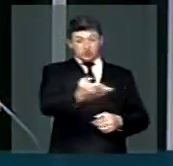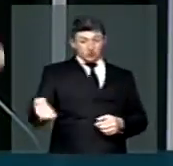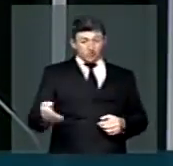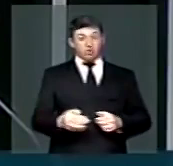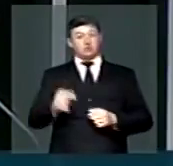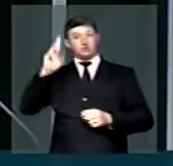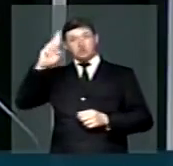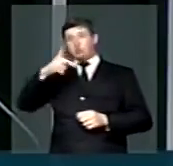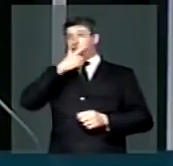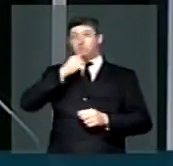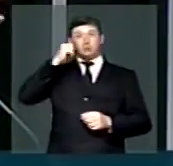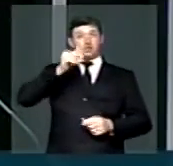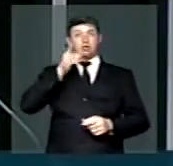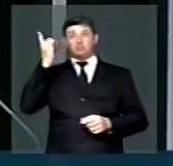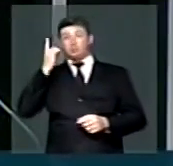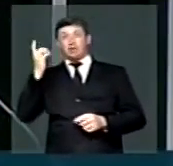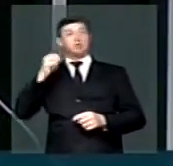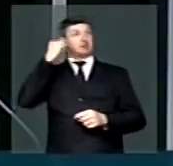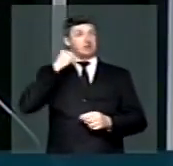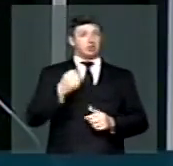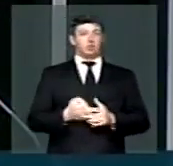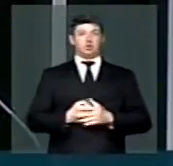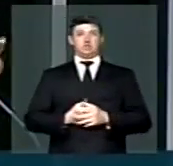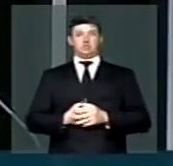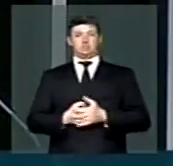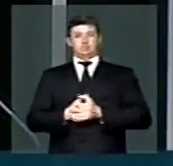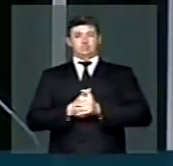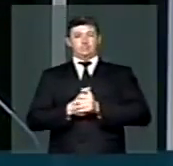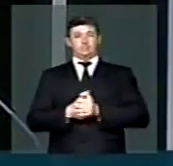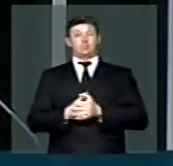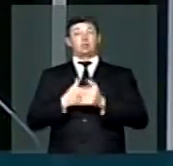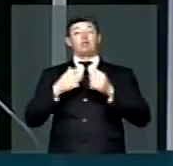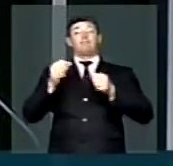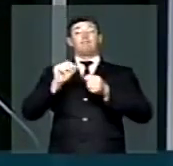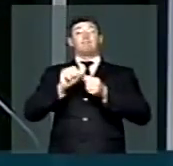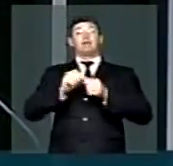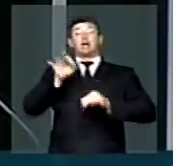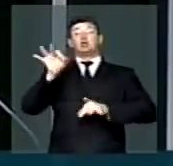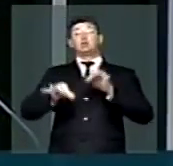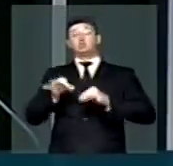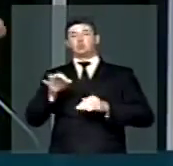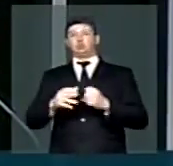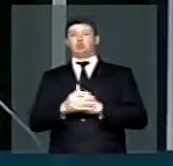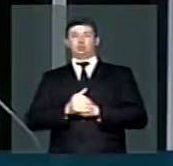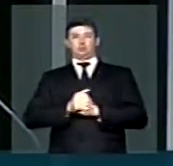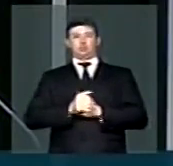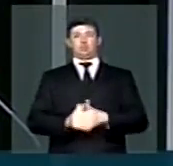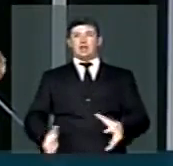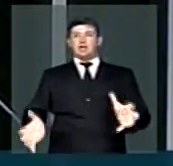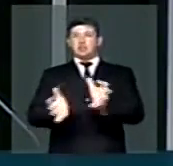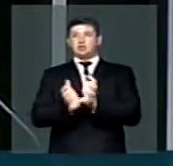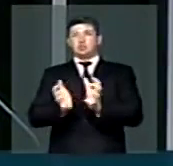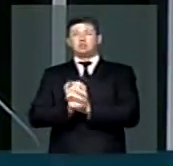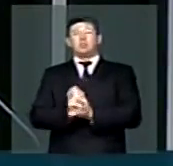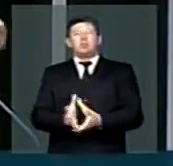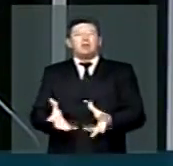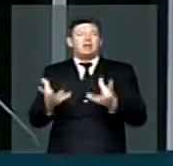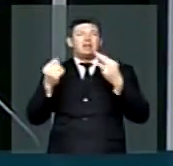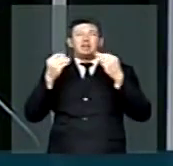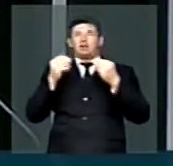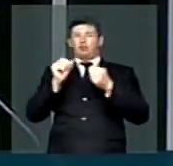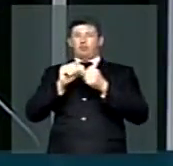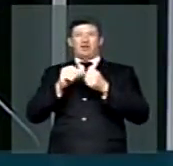excelências, senhores deputados, senhores senadores, para fazer justiça a uma categoria que tanto faz